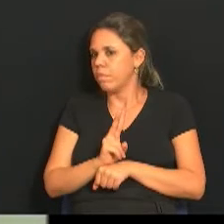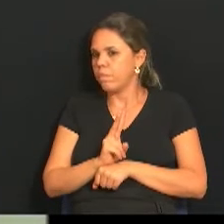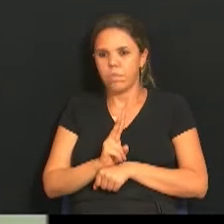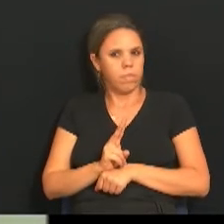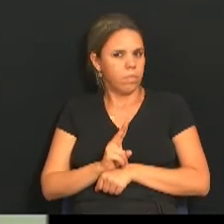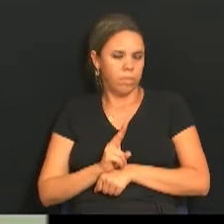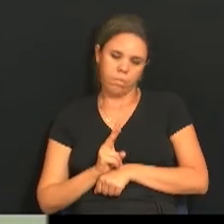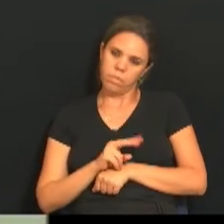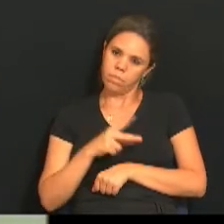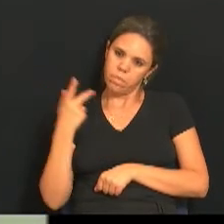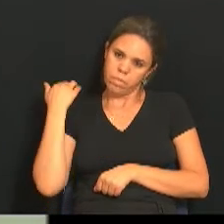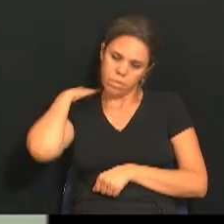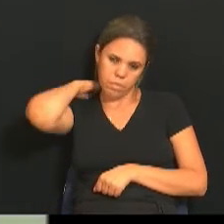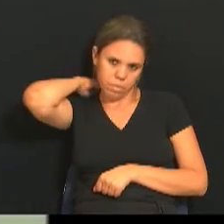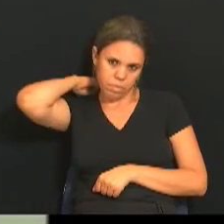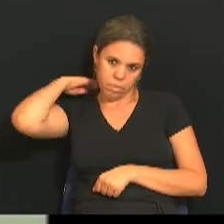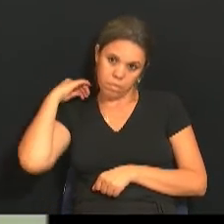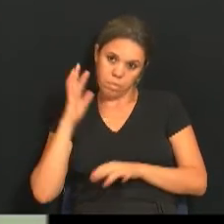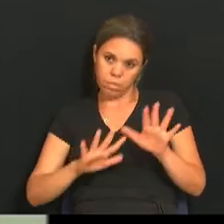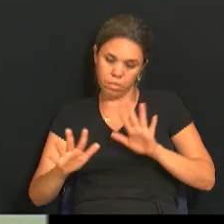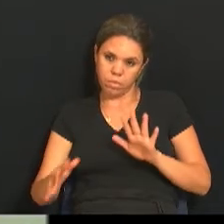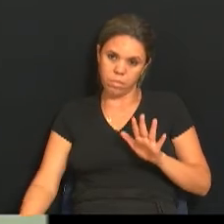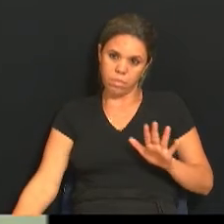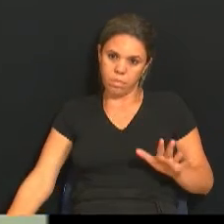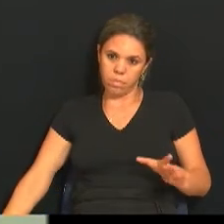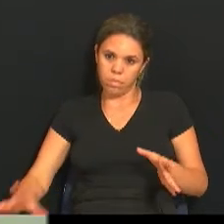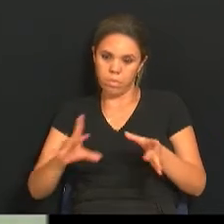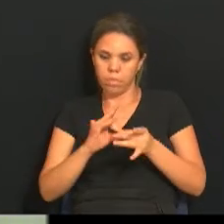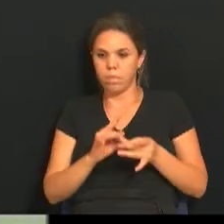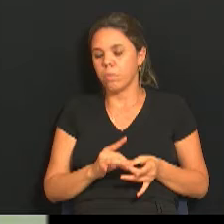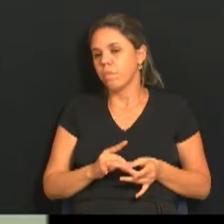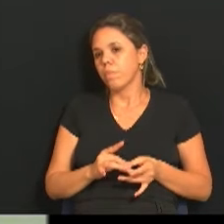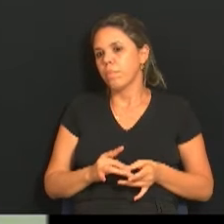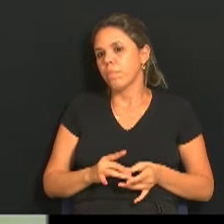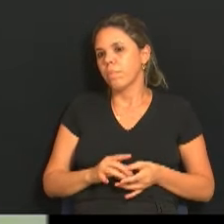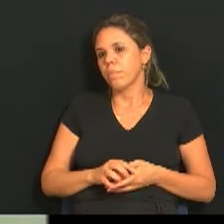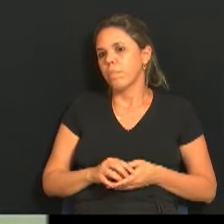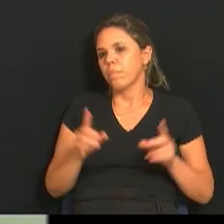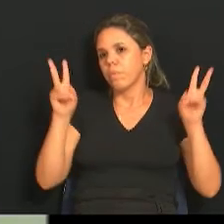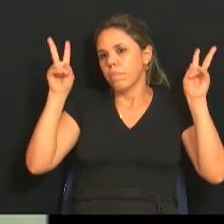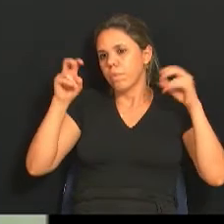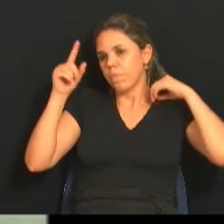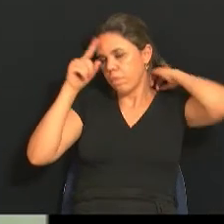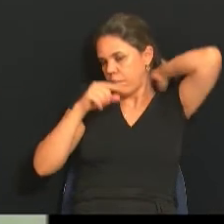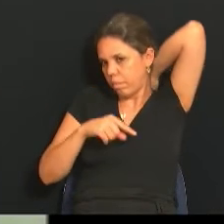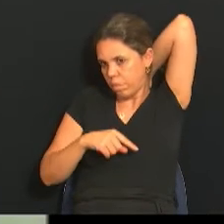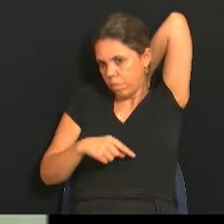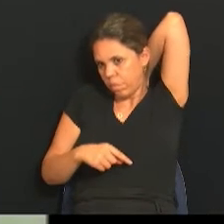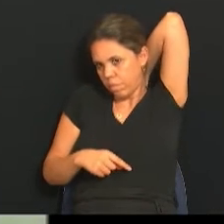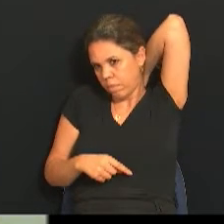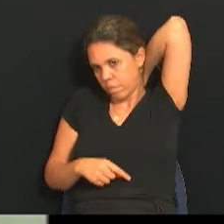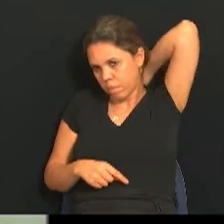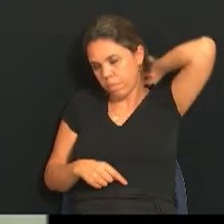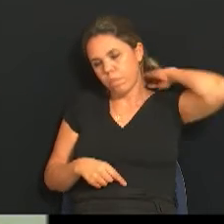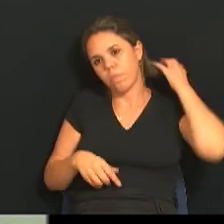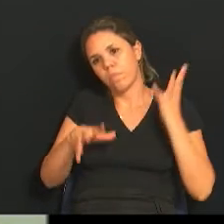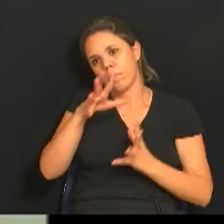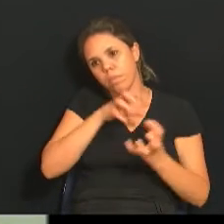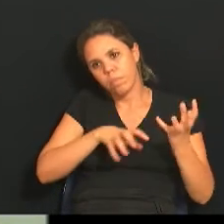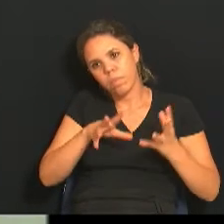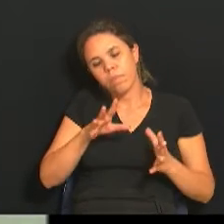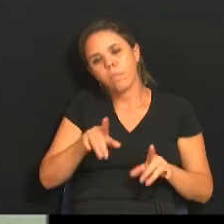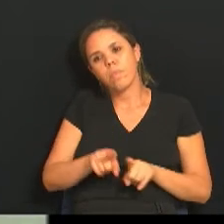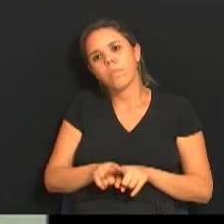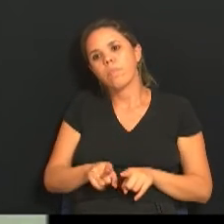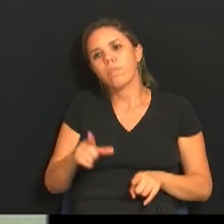pelo contrário, né, a gente tem que estar muito unido. Eu acho que é uma temática muito difícil, ela é polêmica, né? Enquanto tem